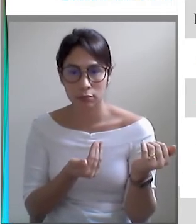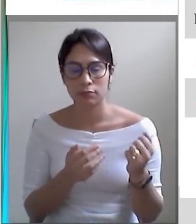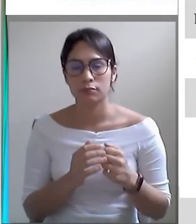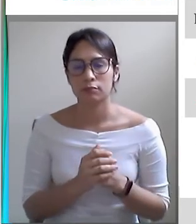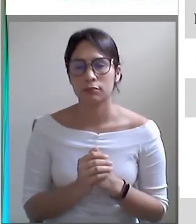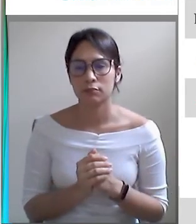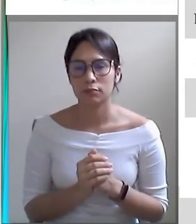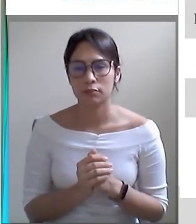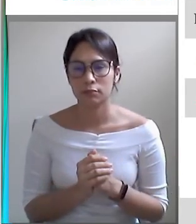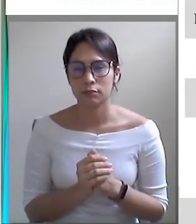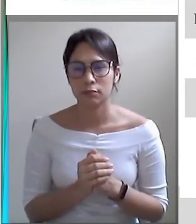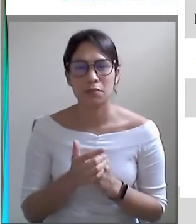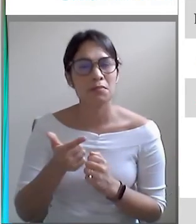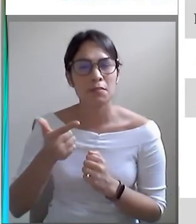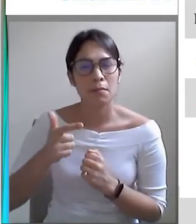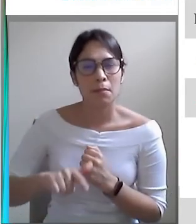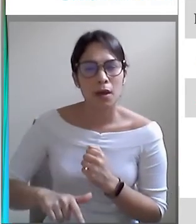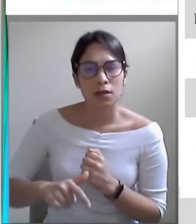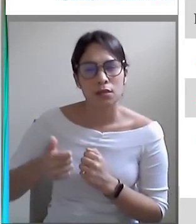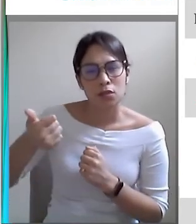célula leucocitária mais comum.